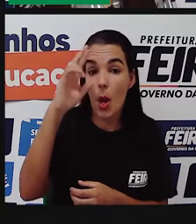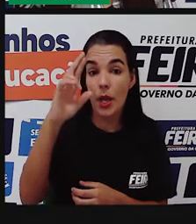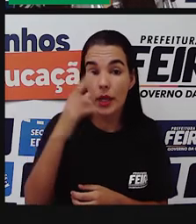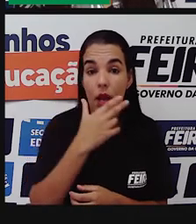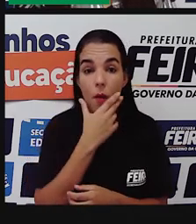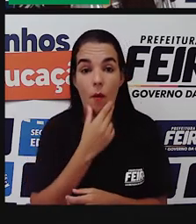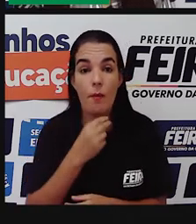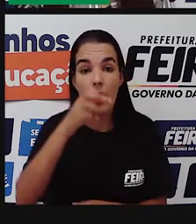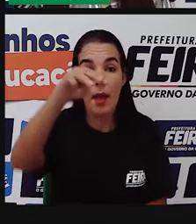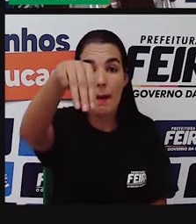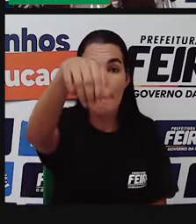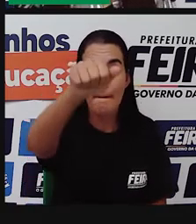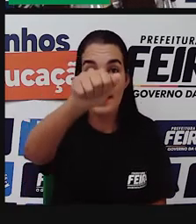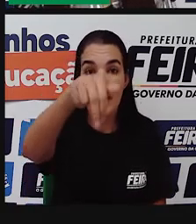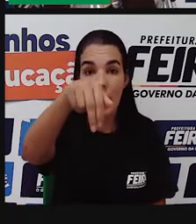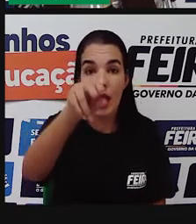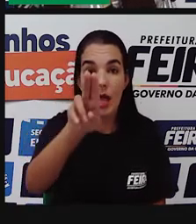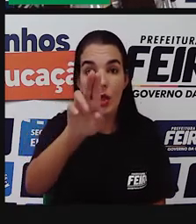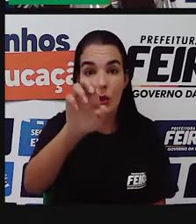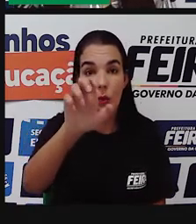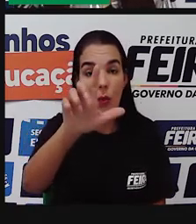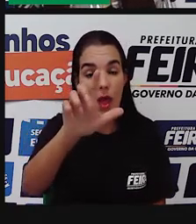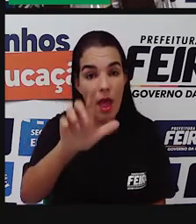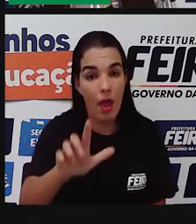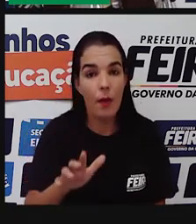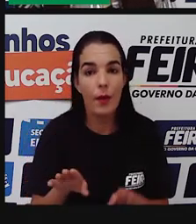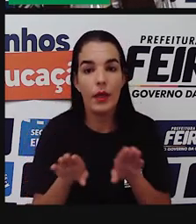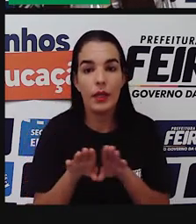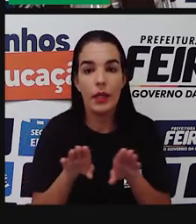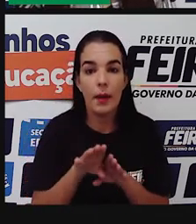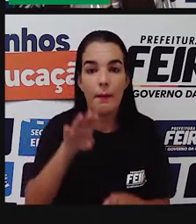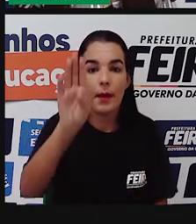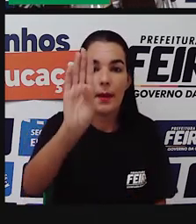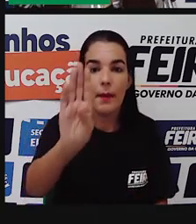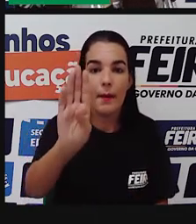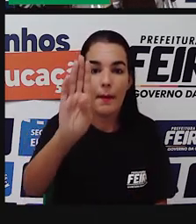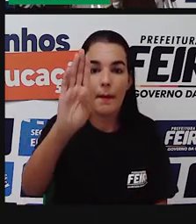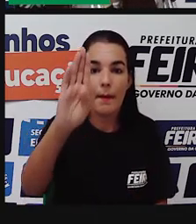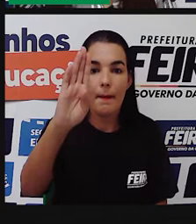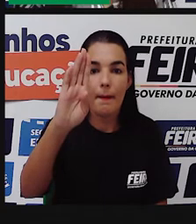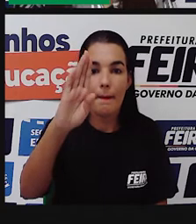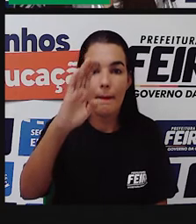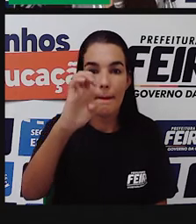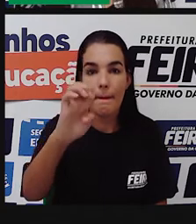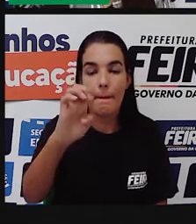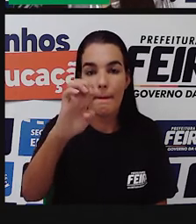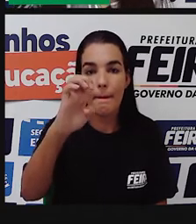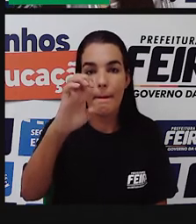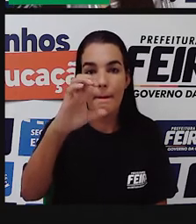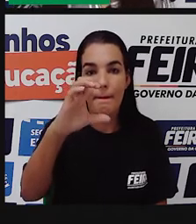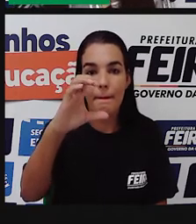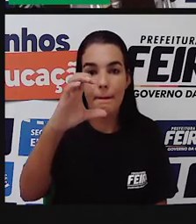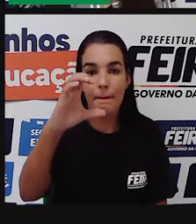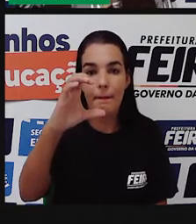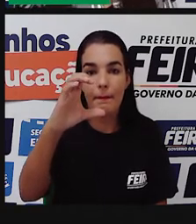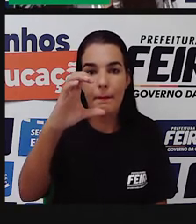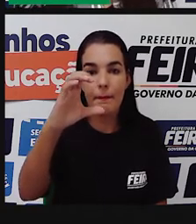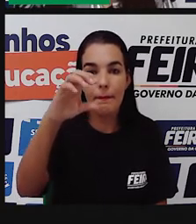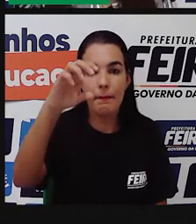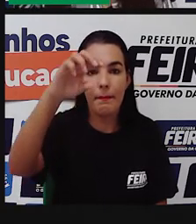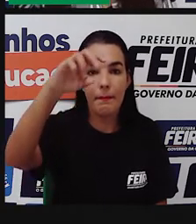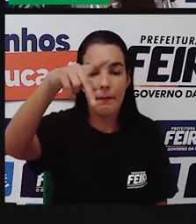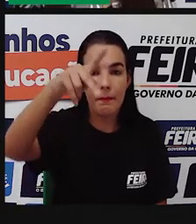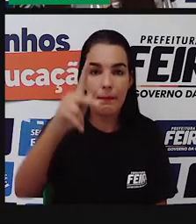Manuel e Tomás Bikman, né, e Jorge Sampaio de Carvalho. Por que que aconteceu? Por conta da proibição